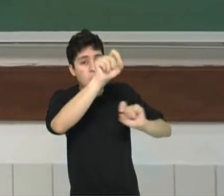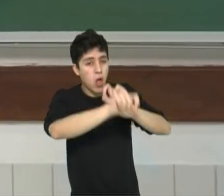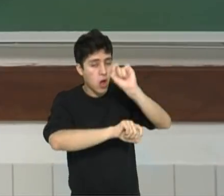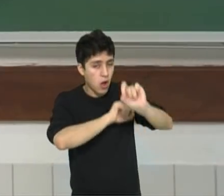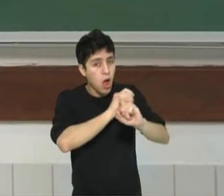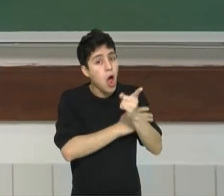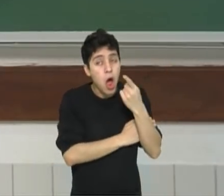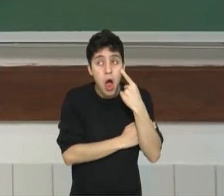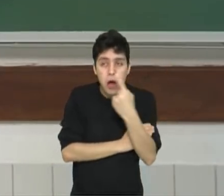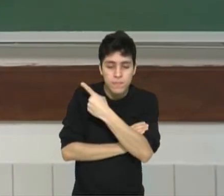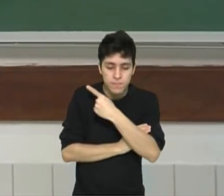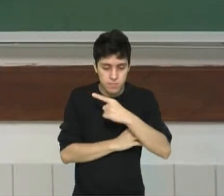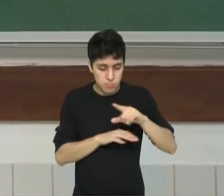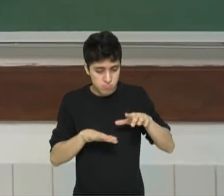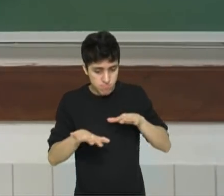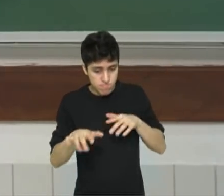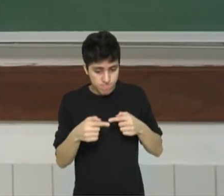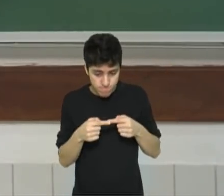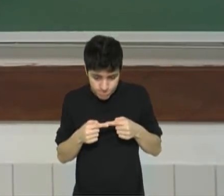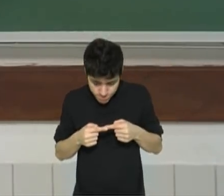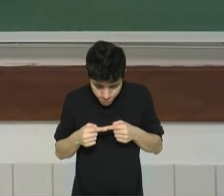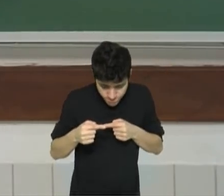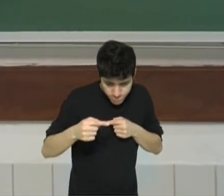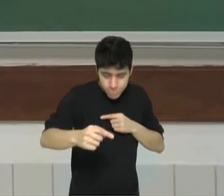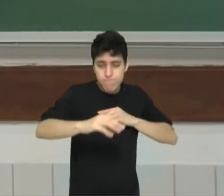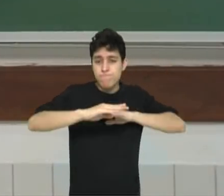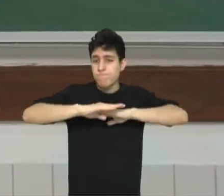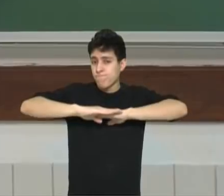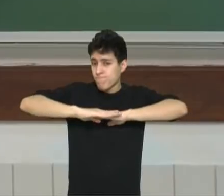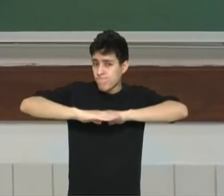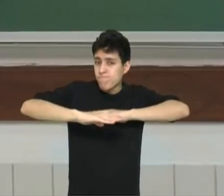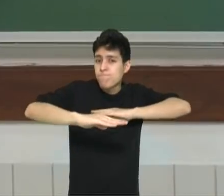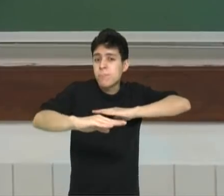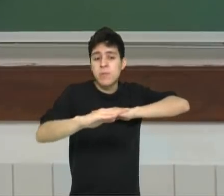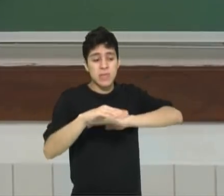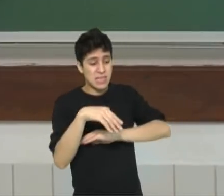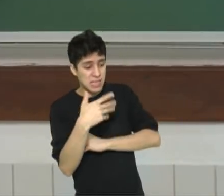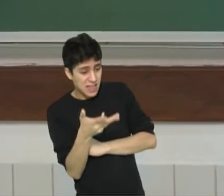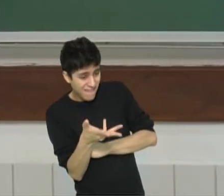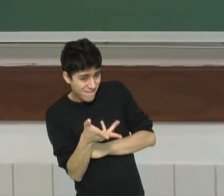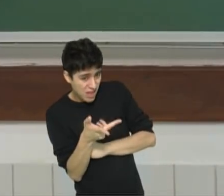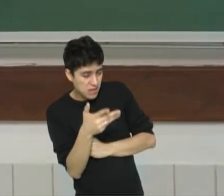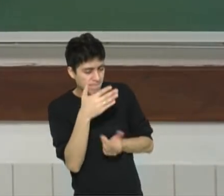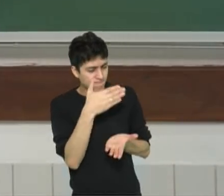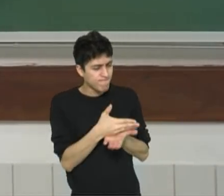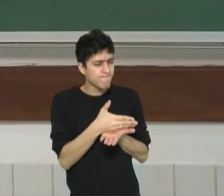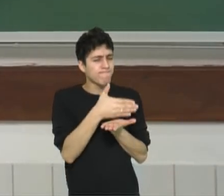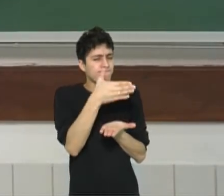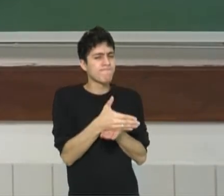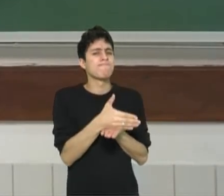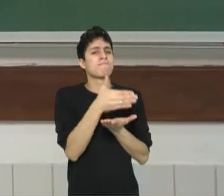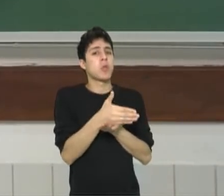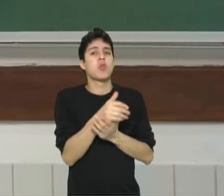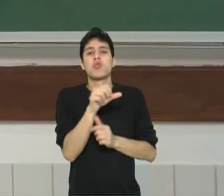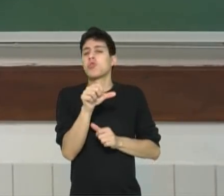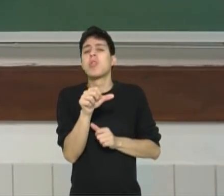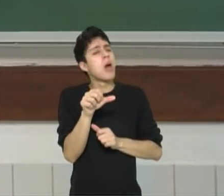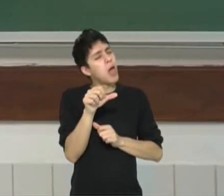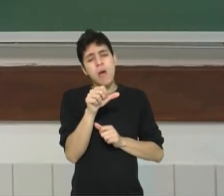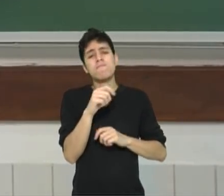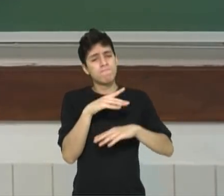movimento acontece em trajeto reto e plano, onde a velocidade é mantida constante, ela não